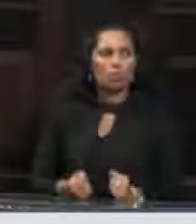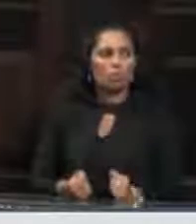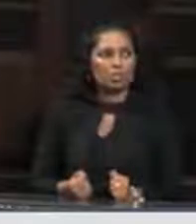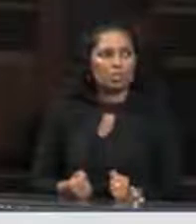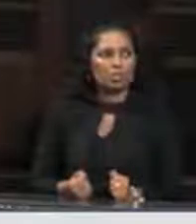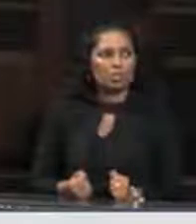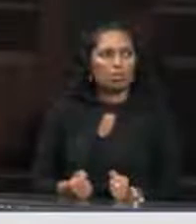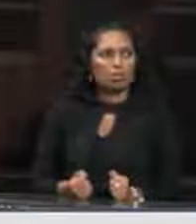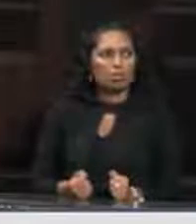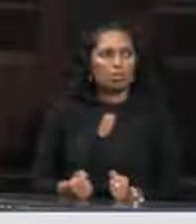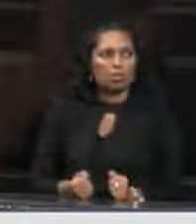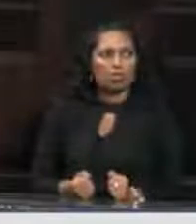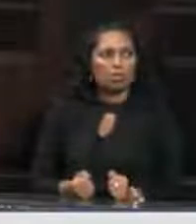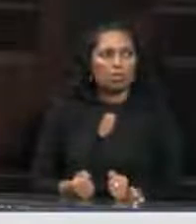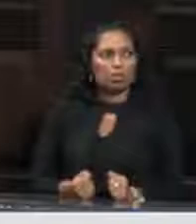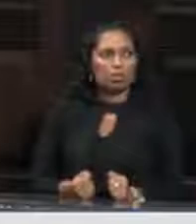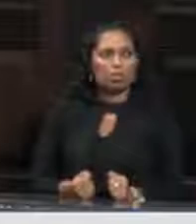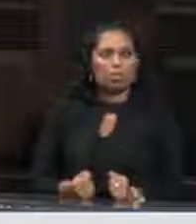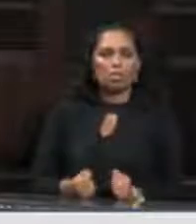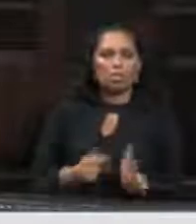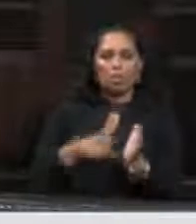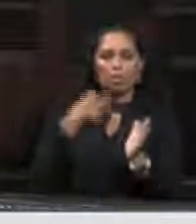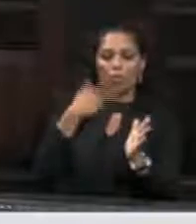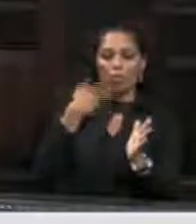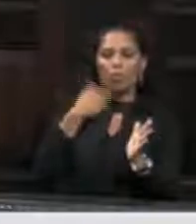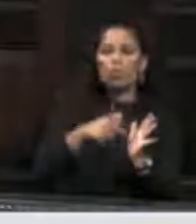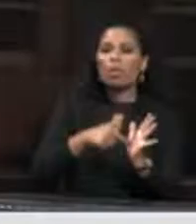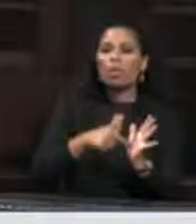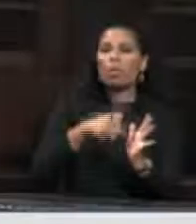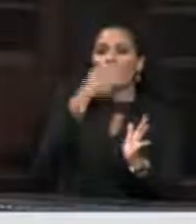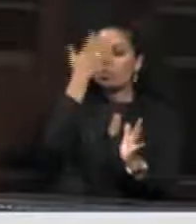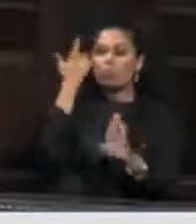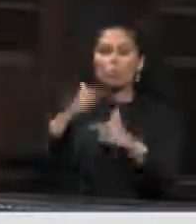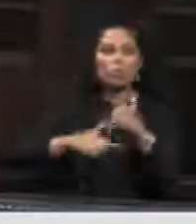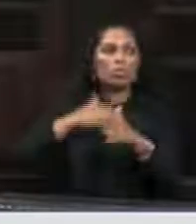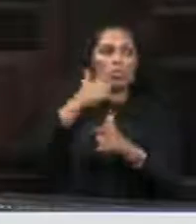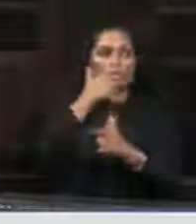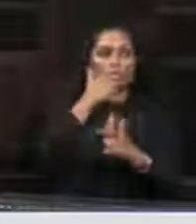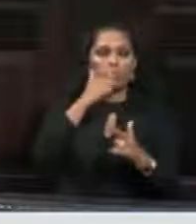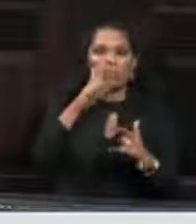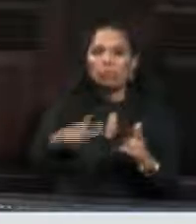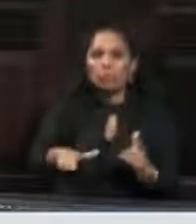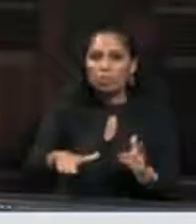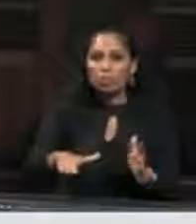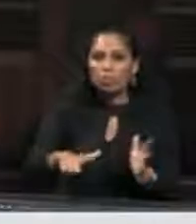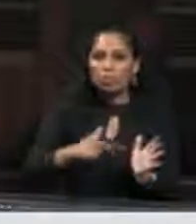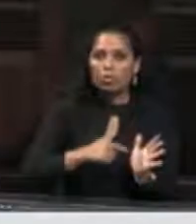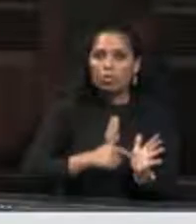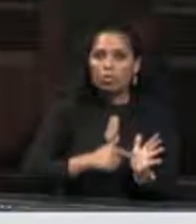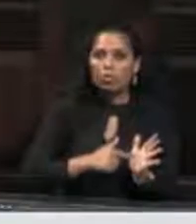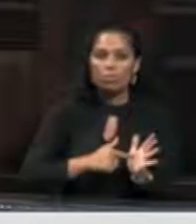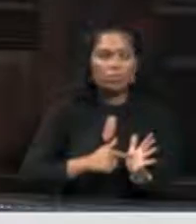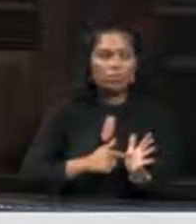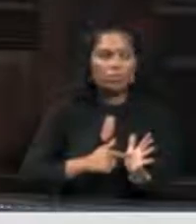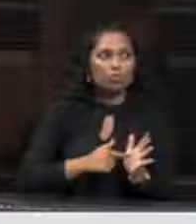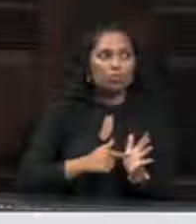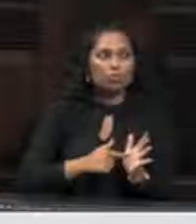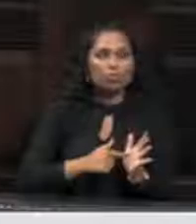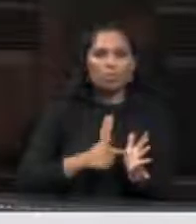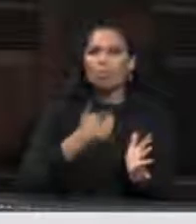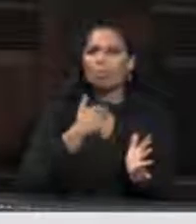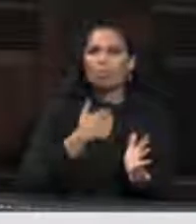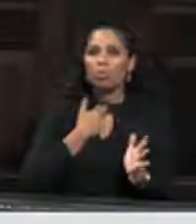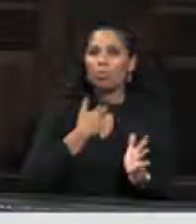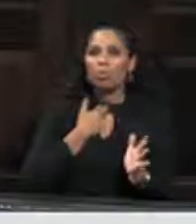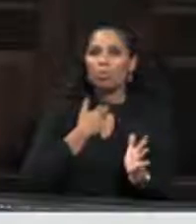impedir que esse cidadão trabalhador tenha condição de melhorar um